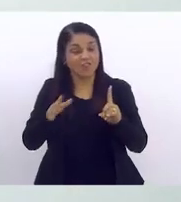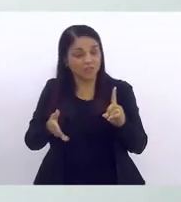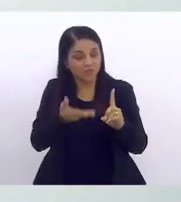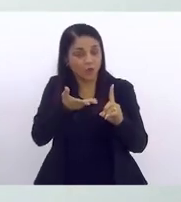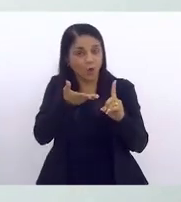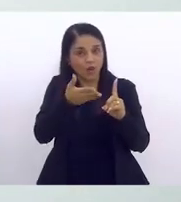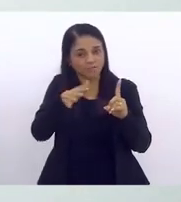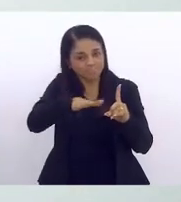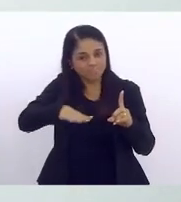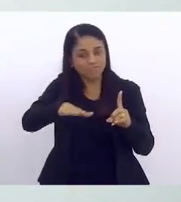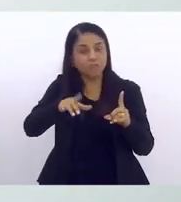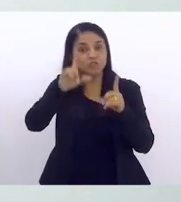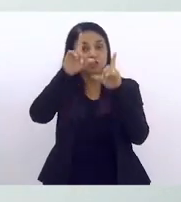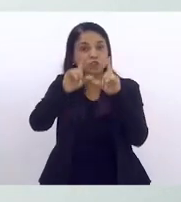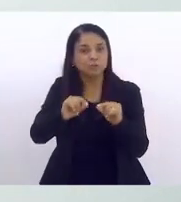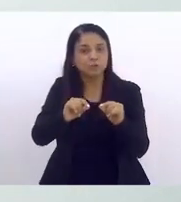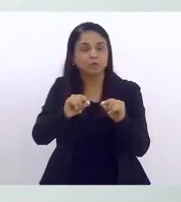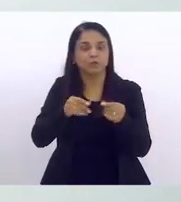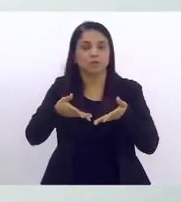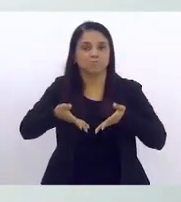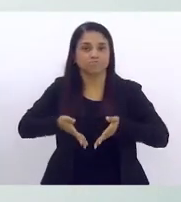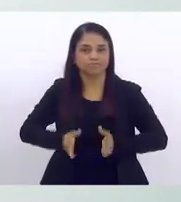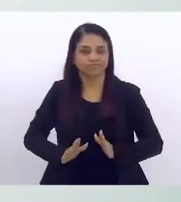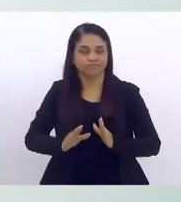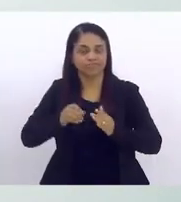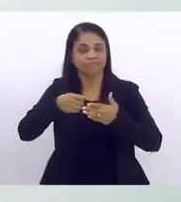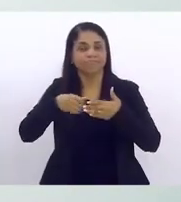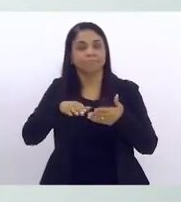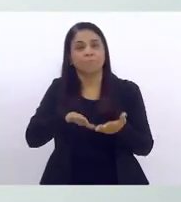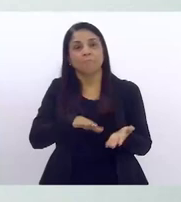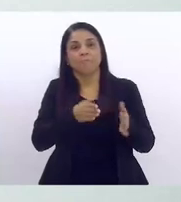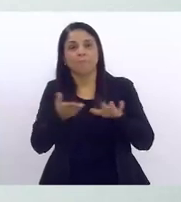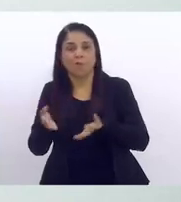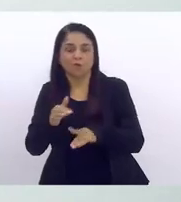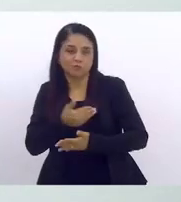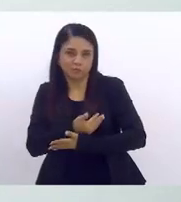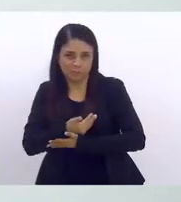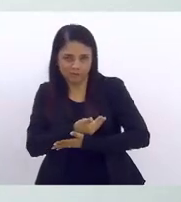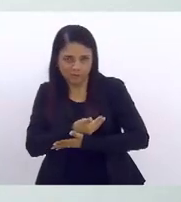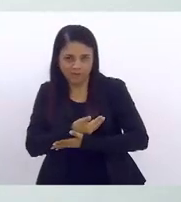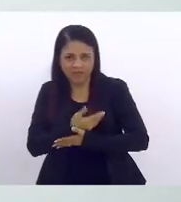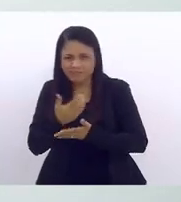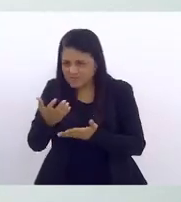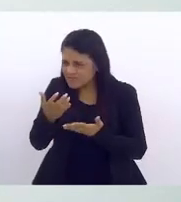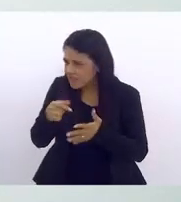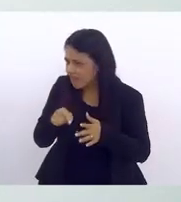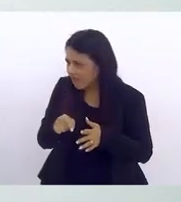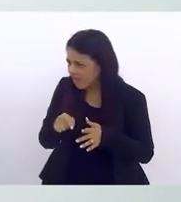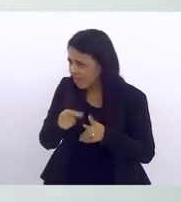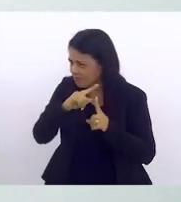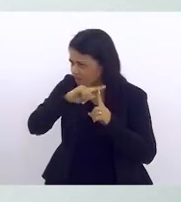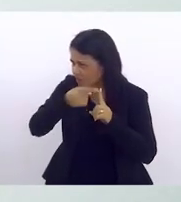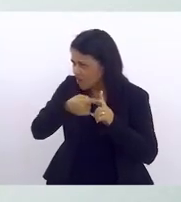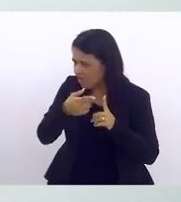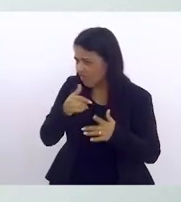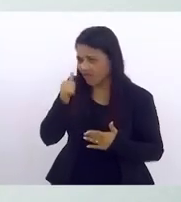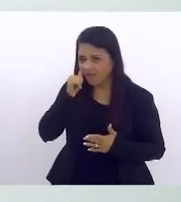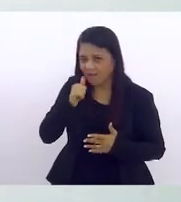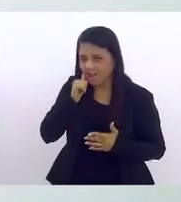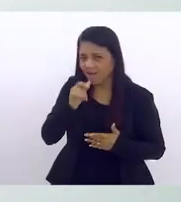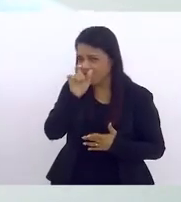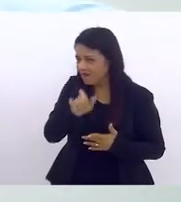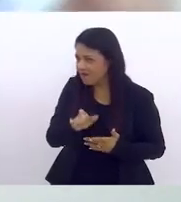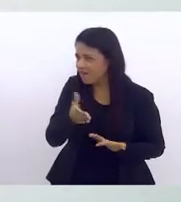conseguir diminuir a mortalidade materna. Mas vocês juram que esse é o único desfecho que vocês querem para uma mulher que está parindo? Uma mulher